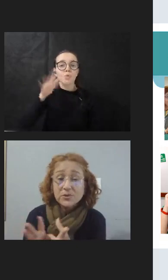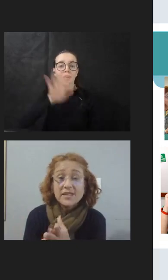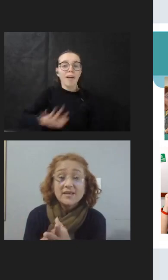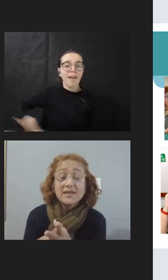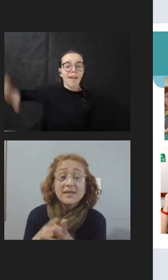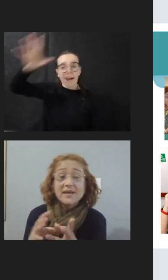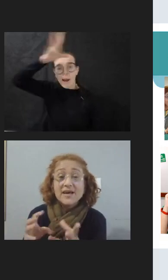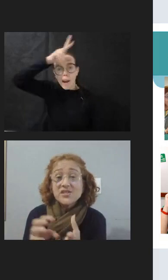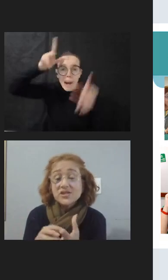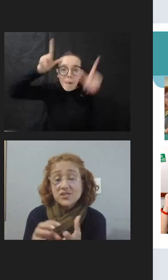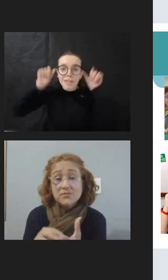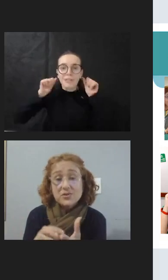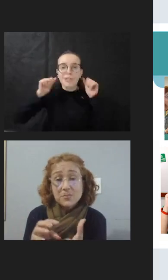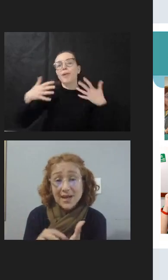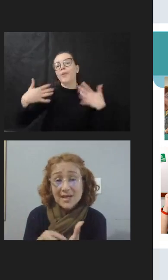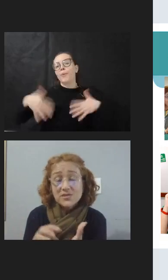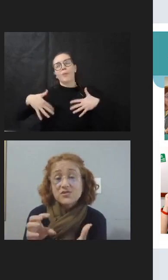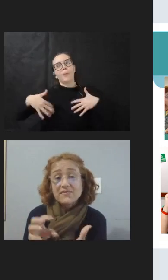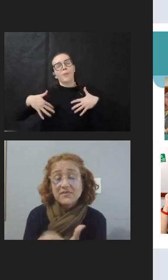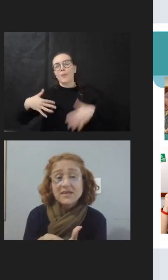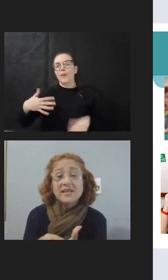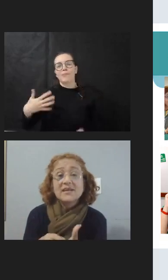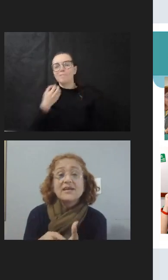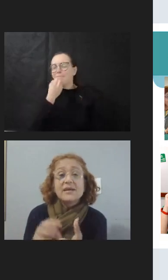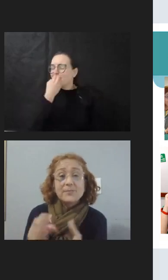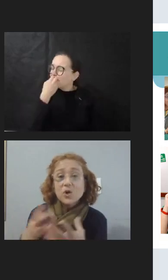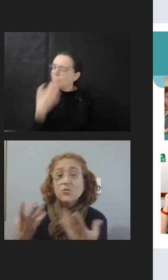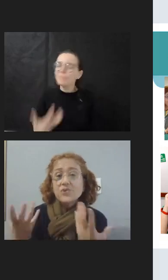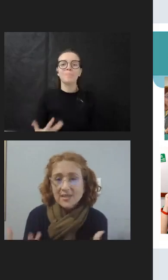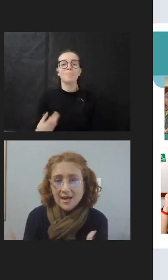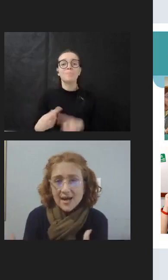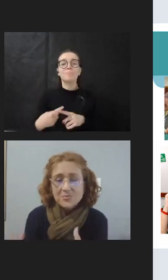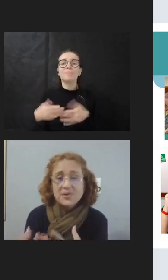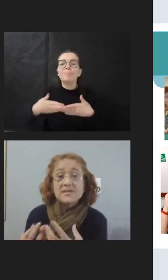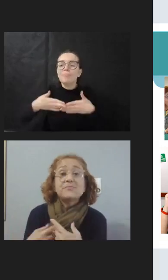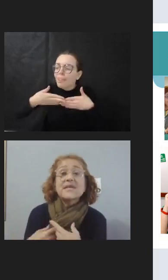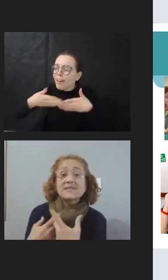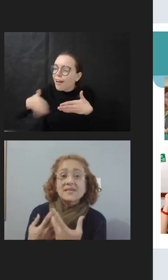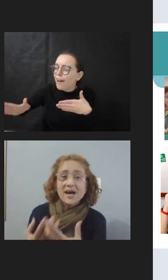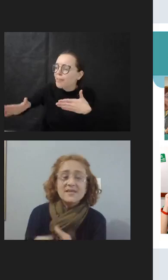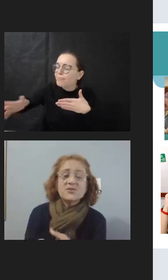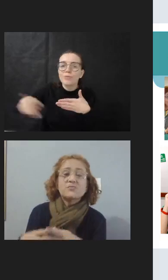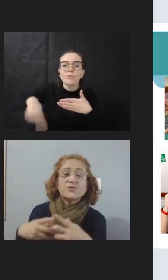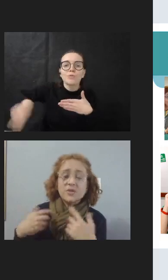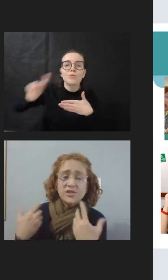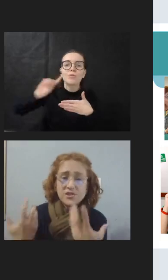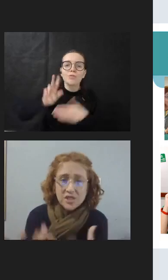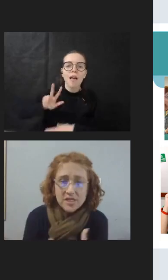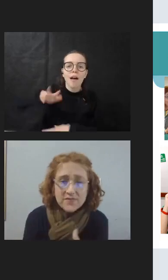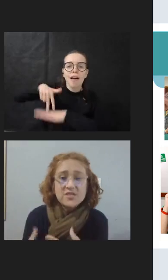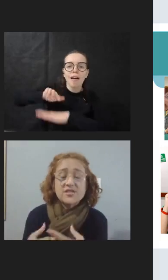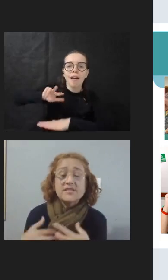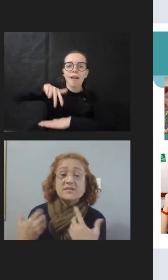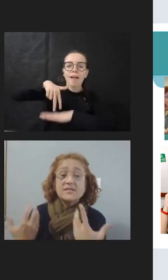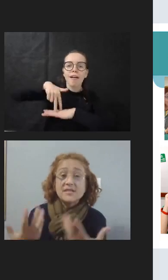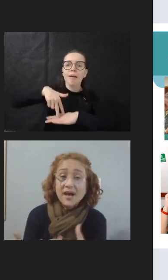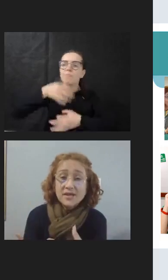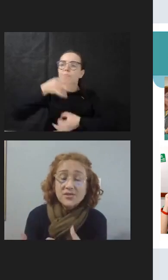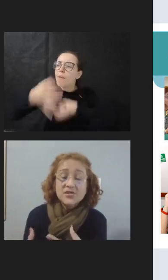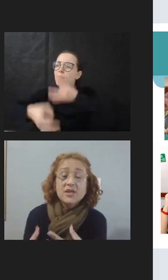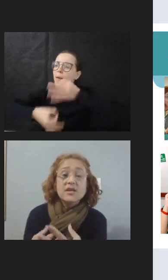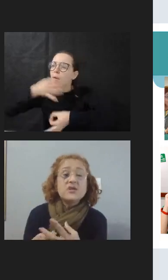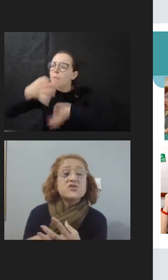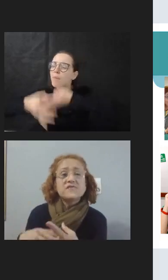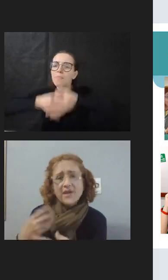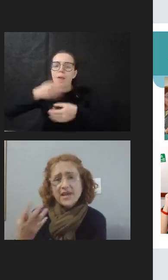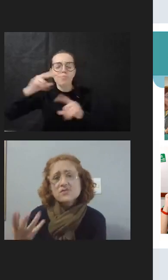bom porque a gente deu espaço de fala para a comunidade, para eles apresentarem as perspectivas, as